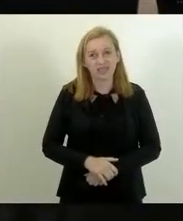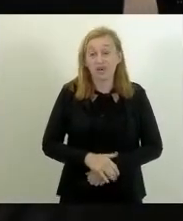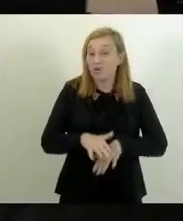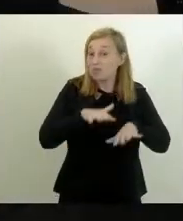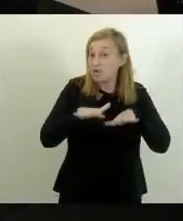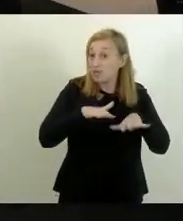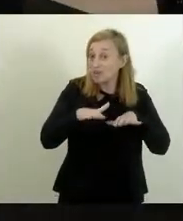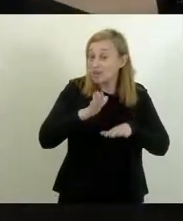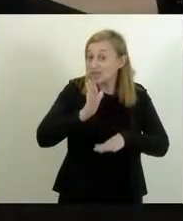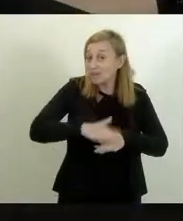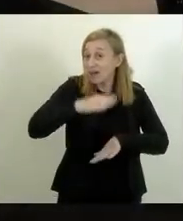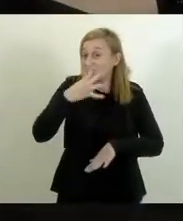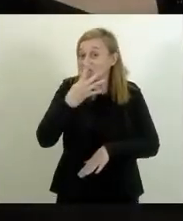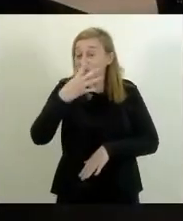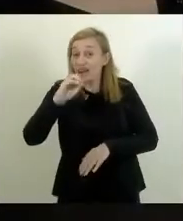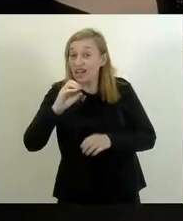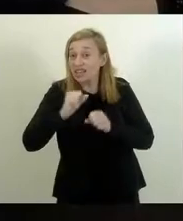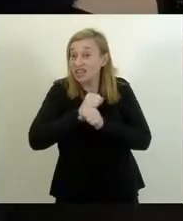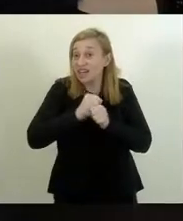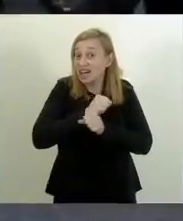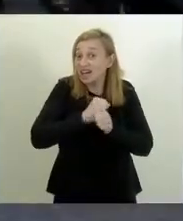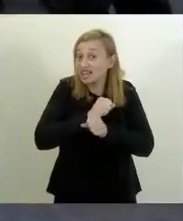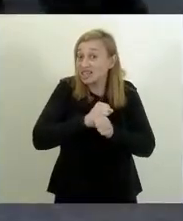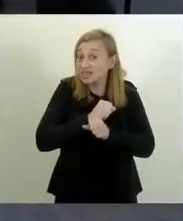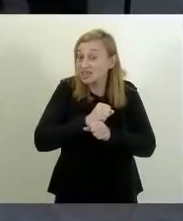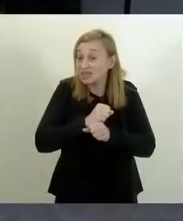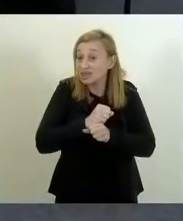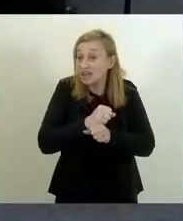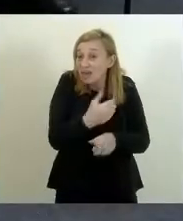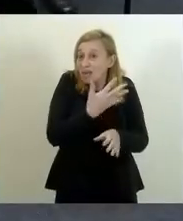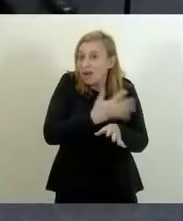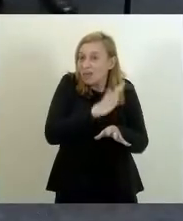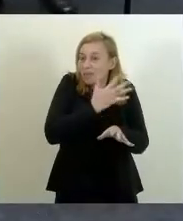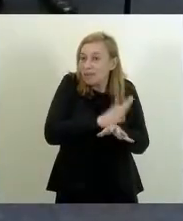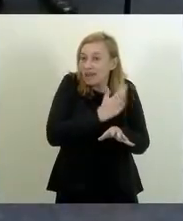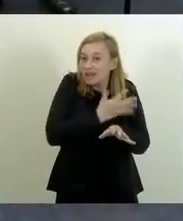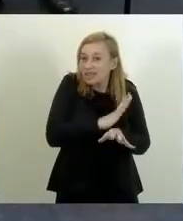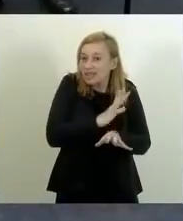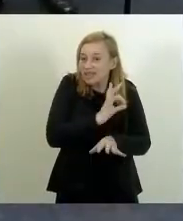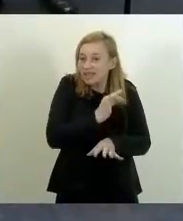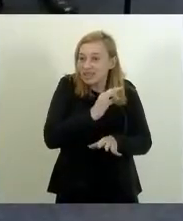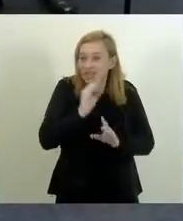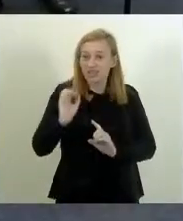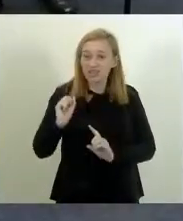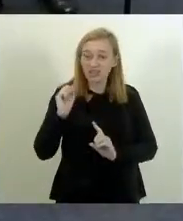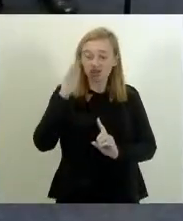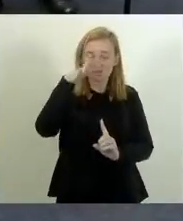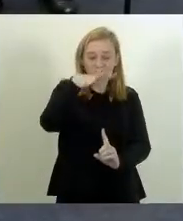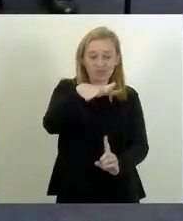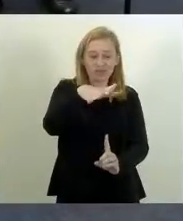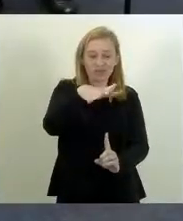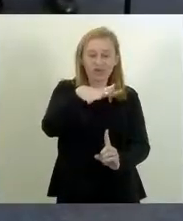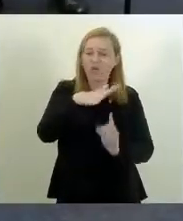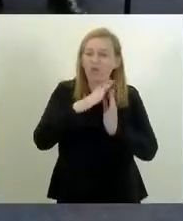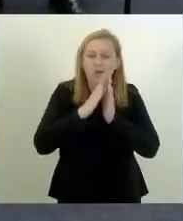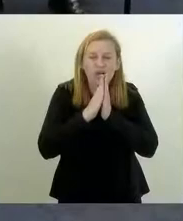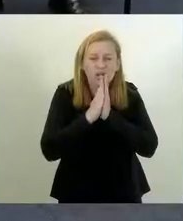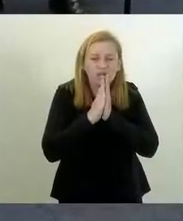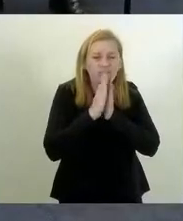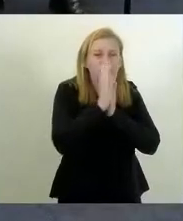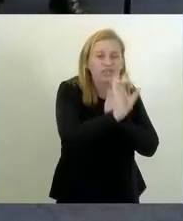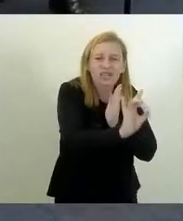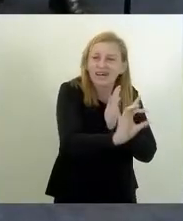movimento que tem mais de 40 anos, e ela é uma prática efetiva de imposição nas mãos, rezando uns pelos